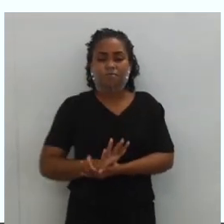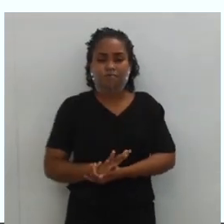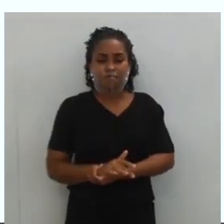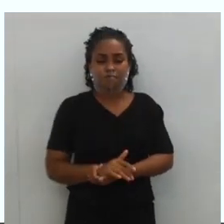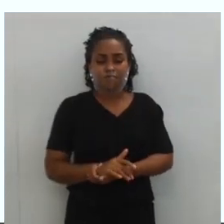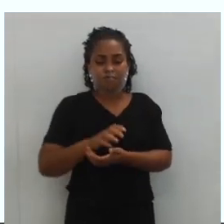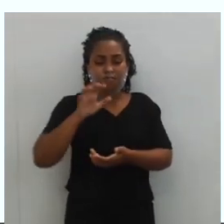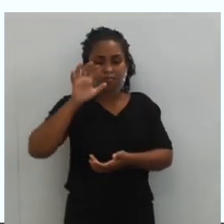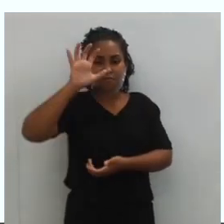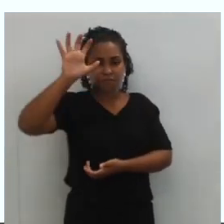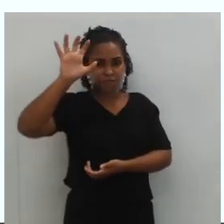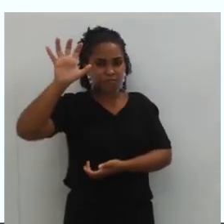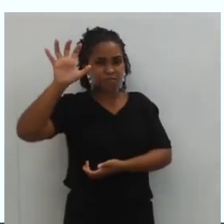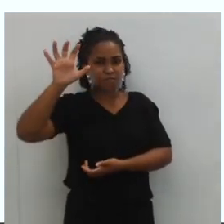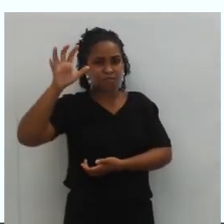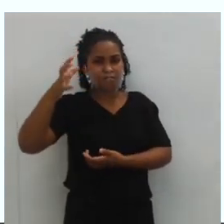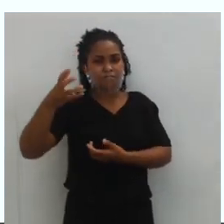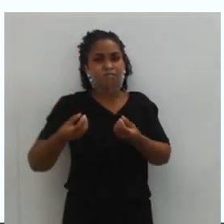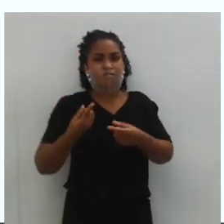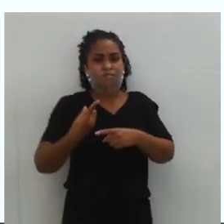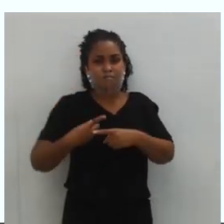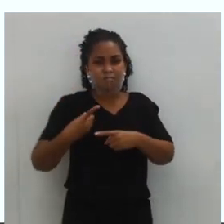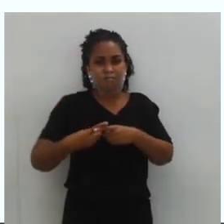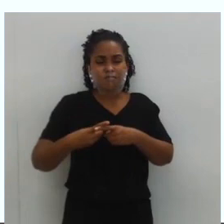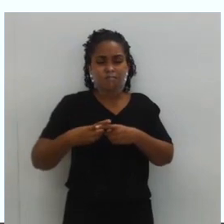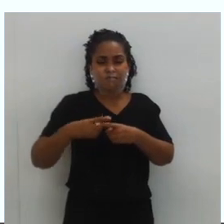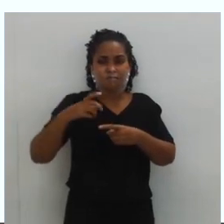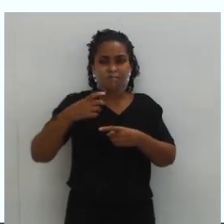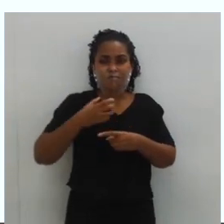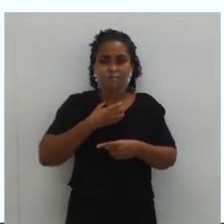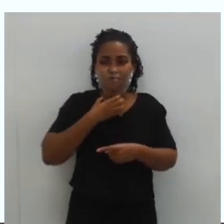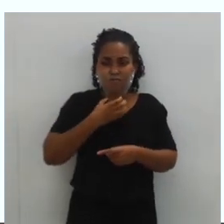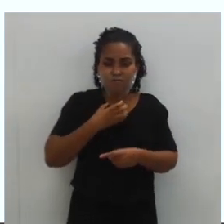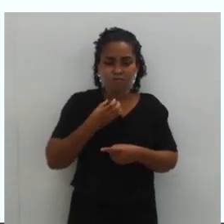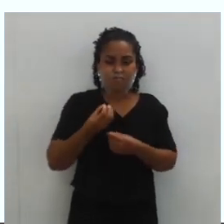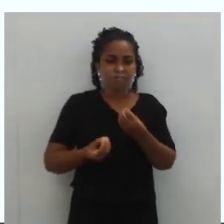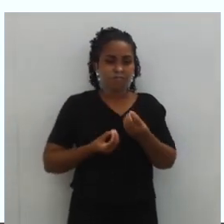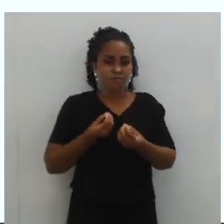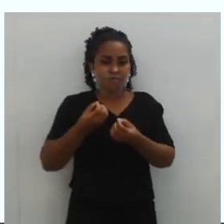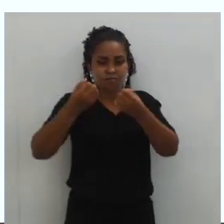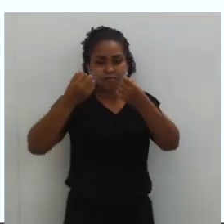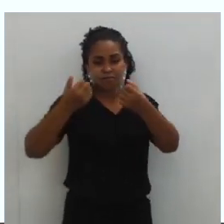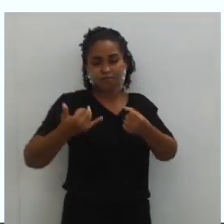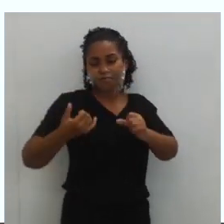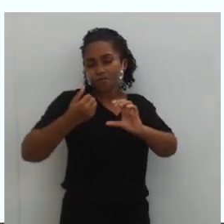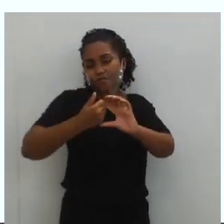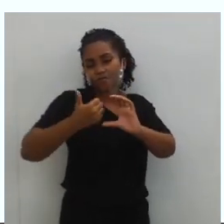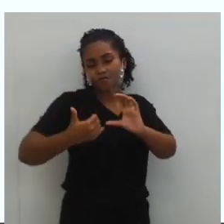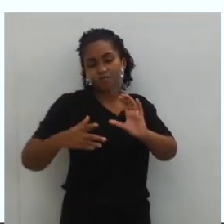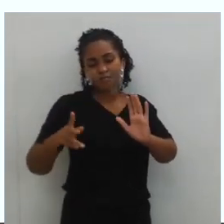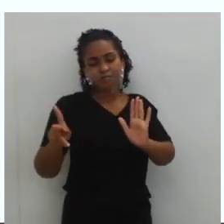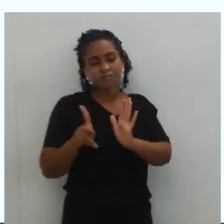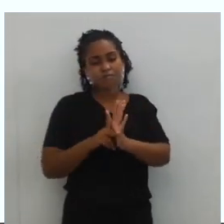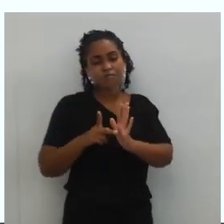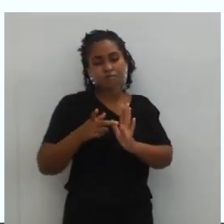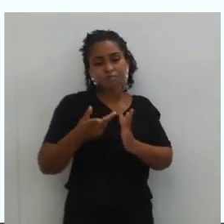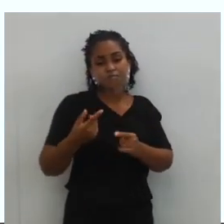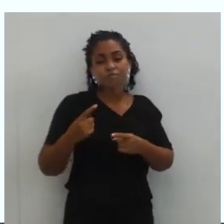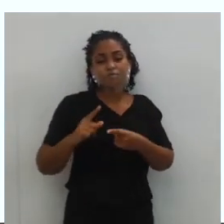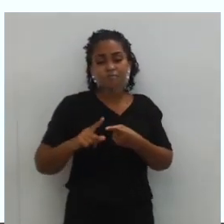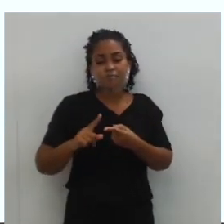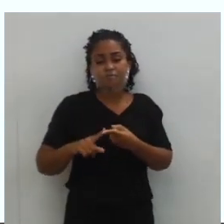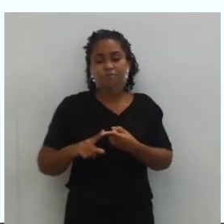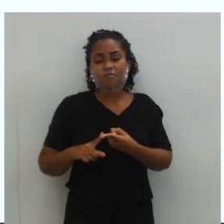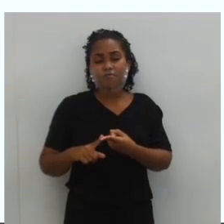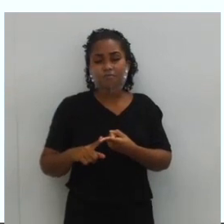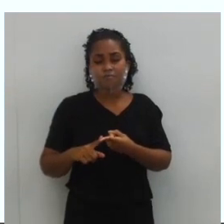a região, a forma, o sotaque, as formas que as pessoas falam também é muito característica nossa, né? Os personagens